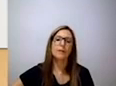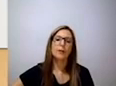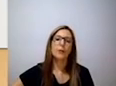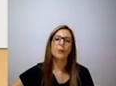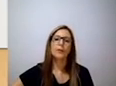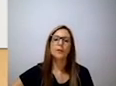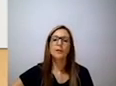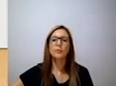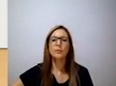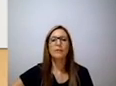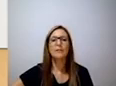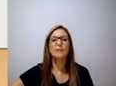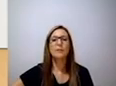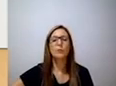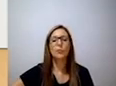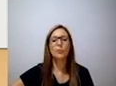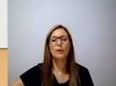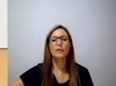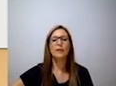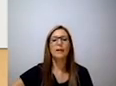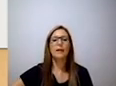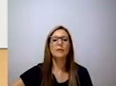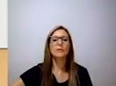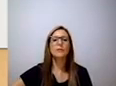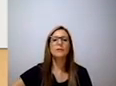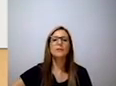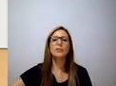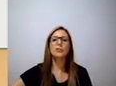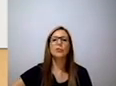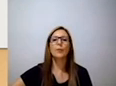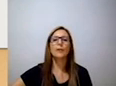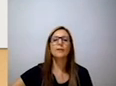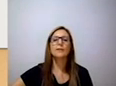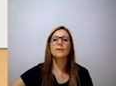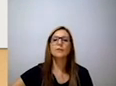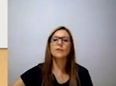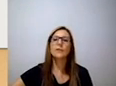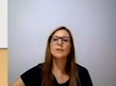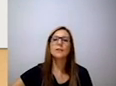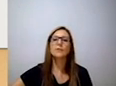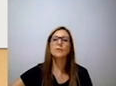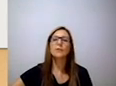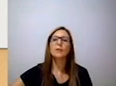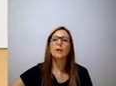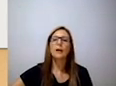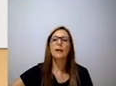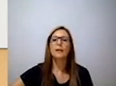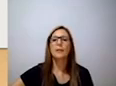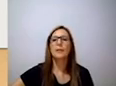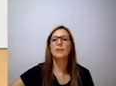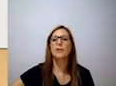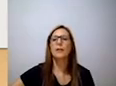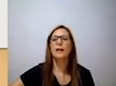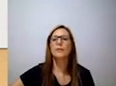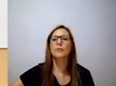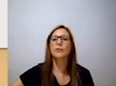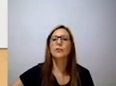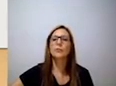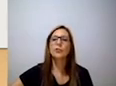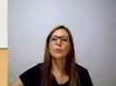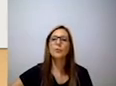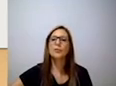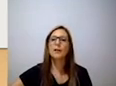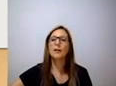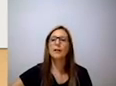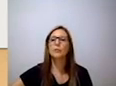complicada. Portanto, devem ser muito bem avaliados antes de tomar a decisão de fazê-los. Aqui na imagem ao lado, nós